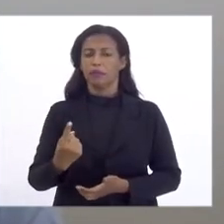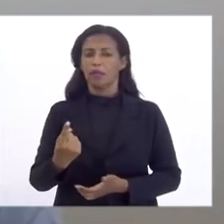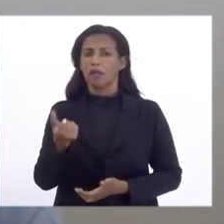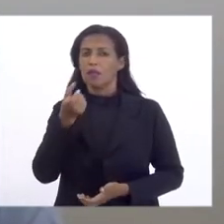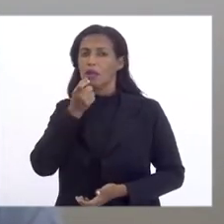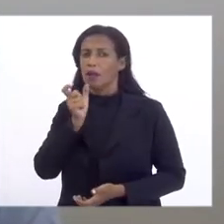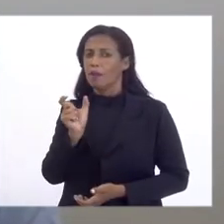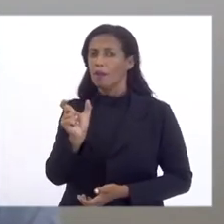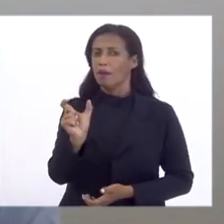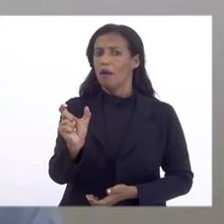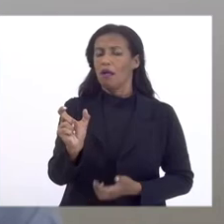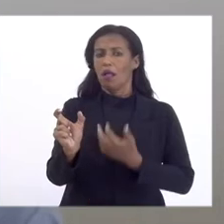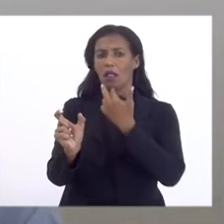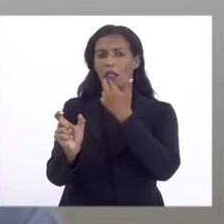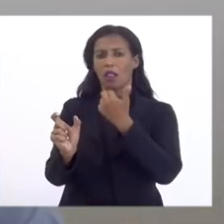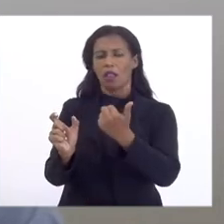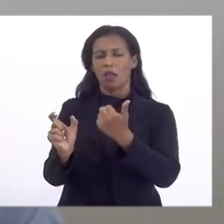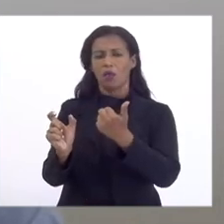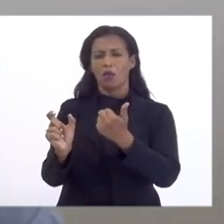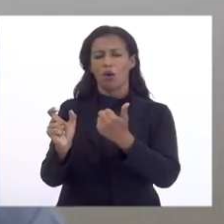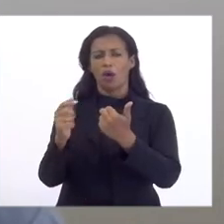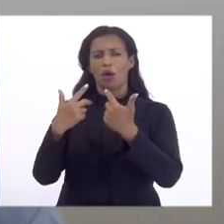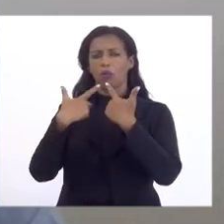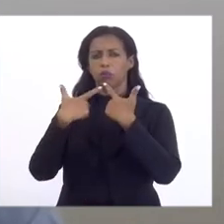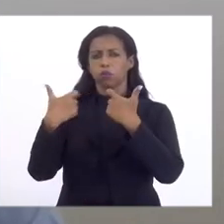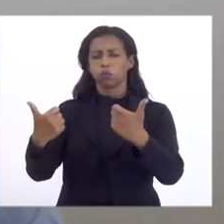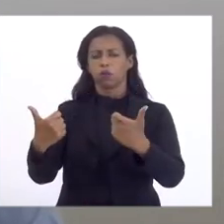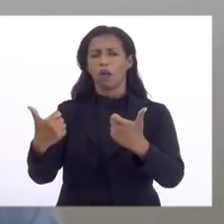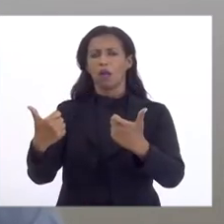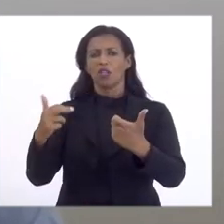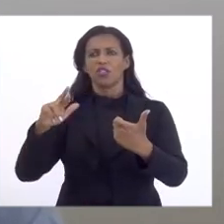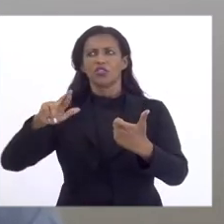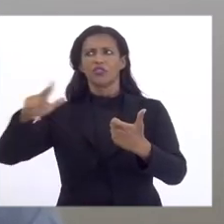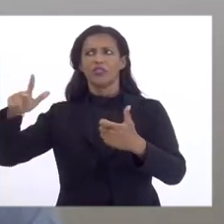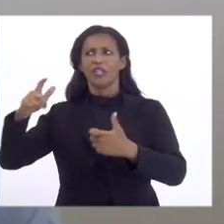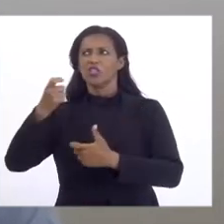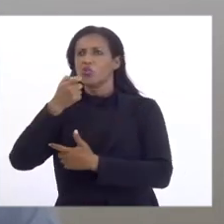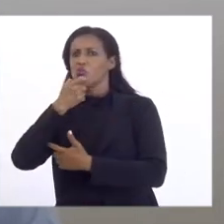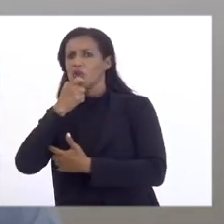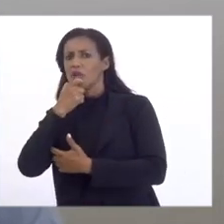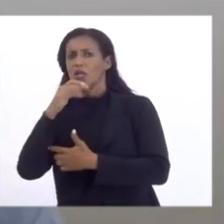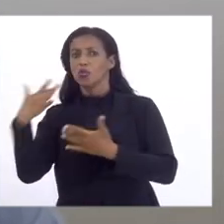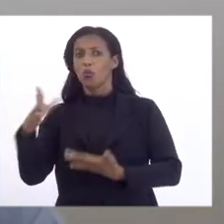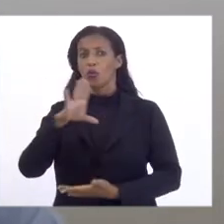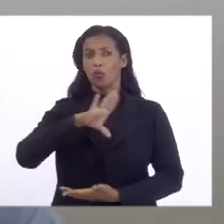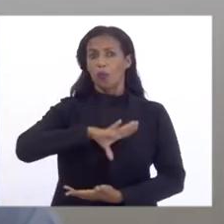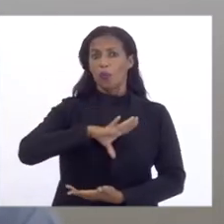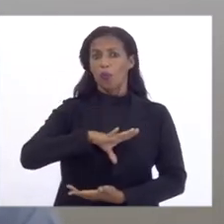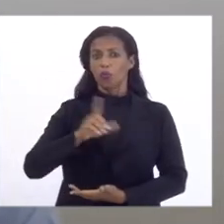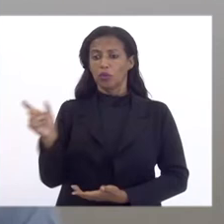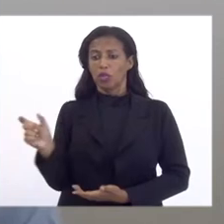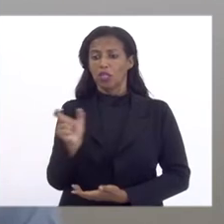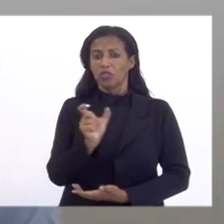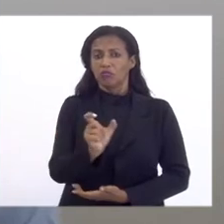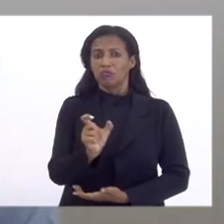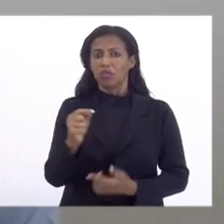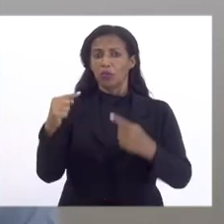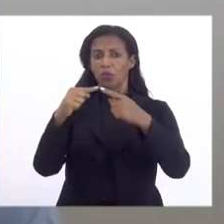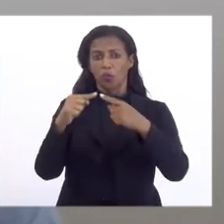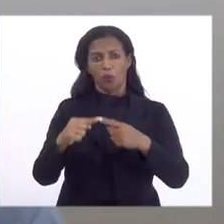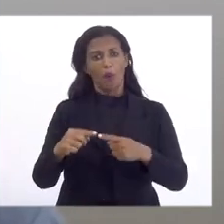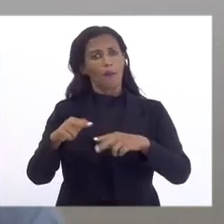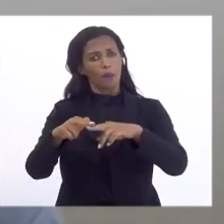expressões em língua estrangeira quando a língua portuguesa oferece alternativa corrente. Por isso que eu achei as emendas